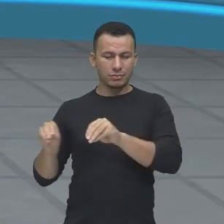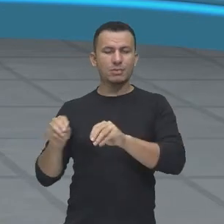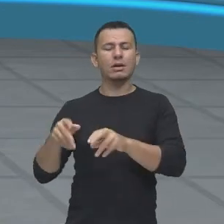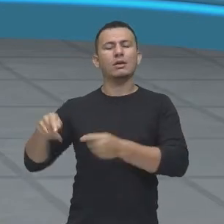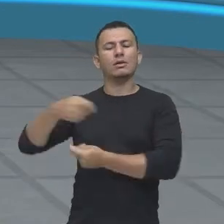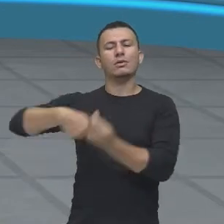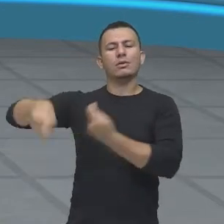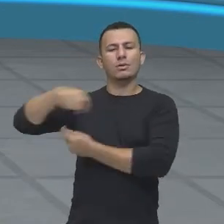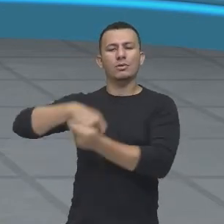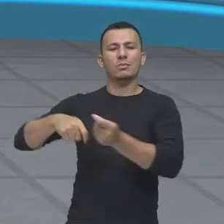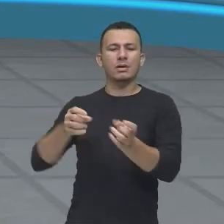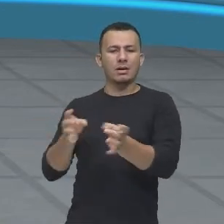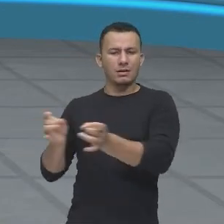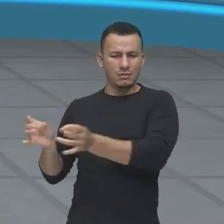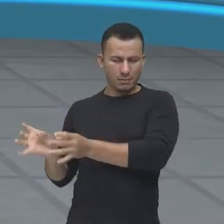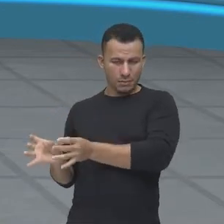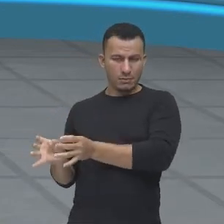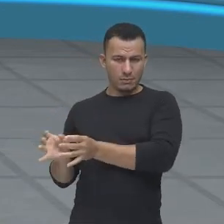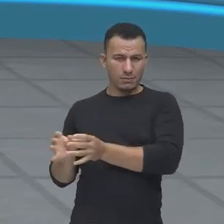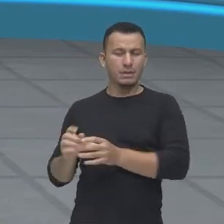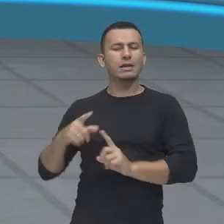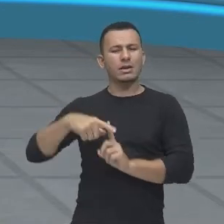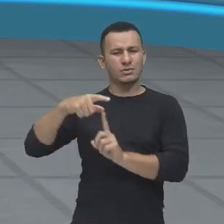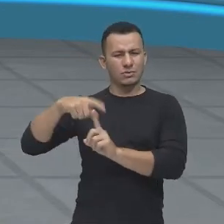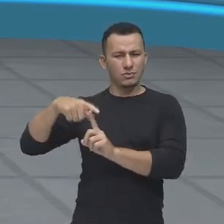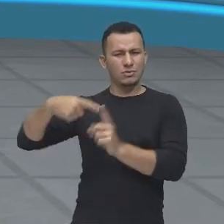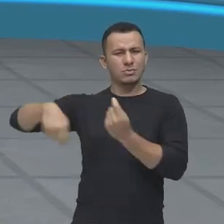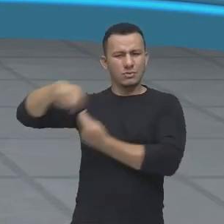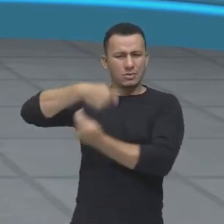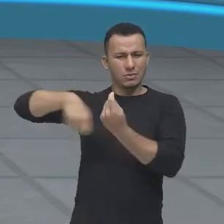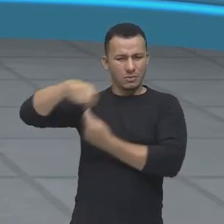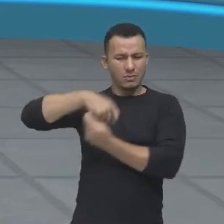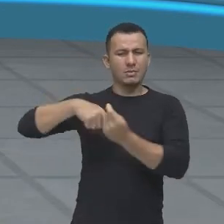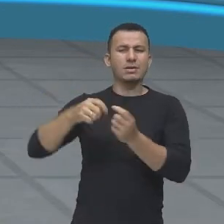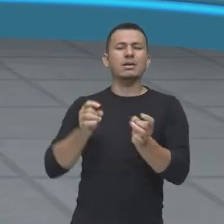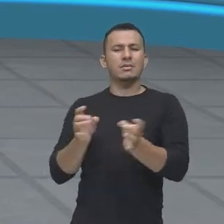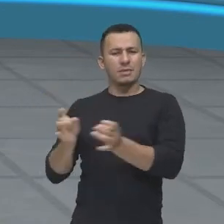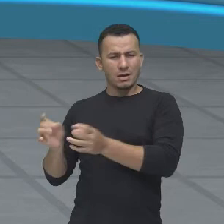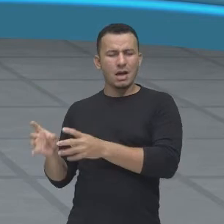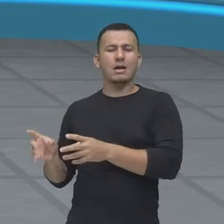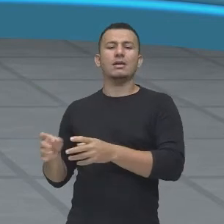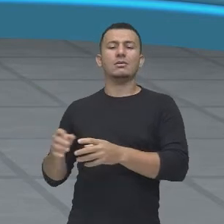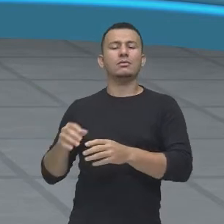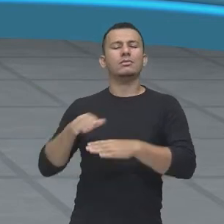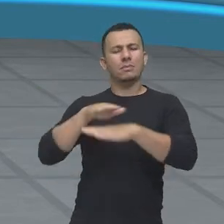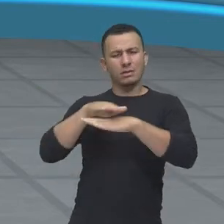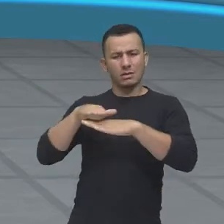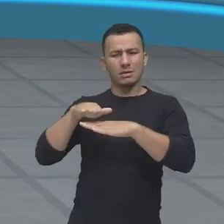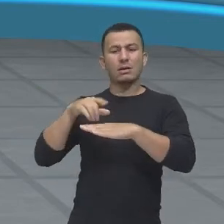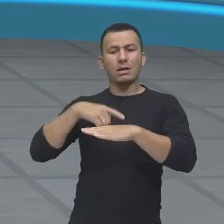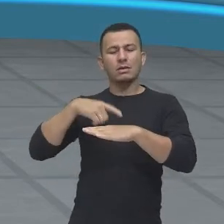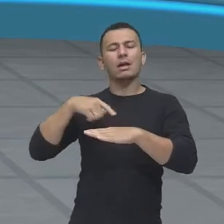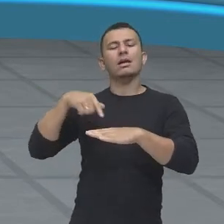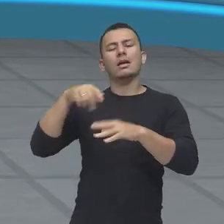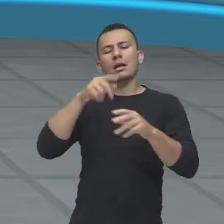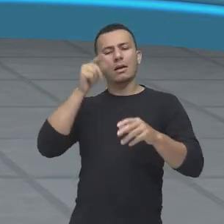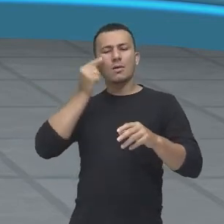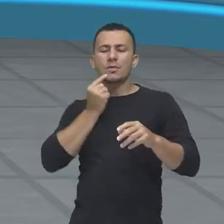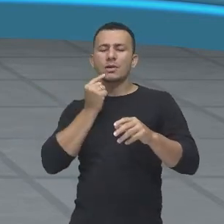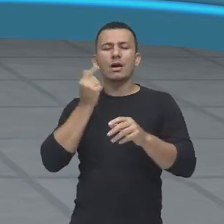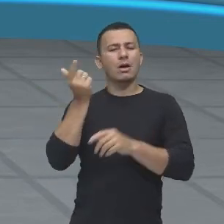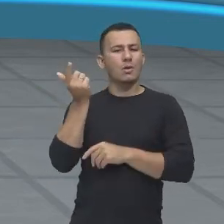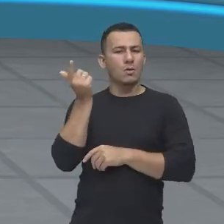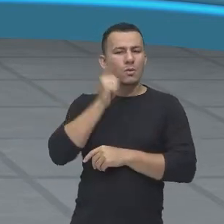aqui, inclusive, na aula em casa, né? Tipos de economia, né? Economia de mercado, economia planificada. Verificamos que a Hungria conseguiu fazer